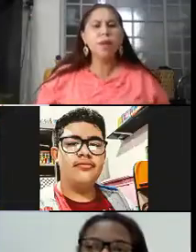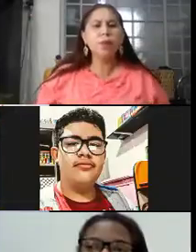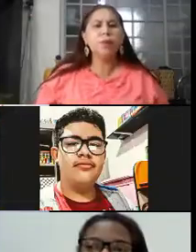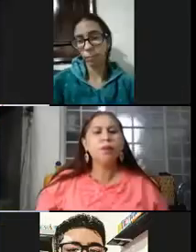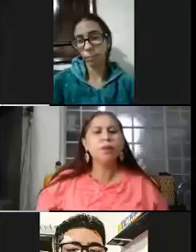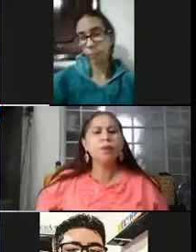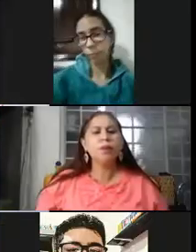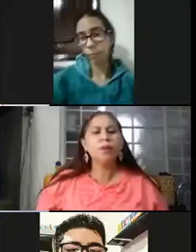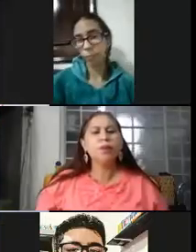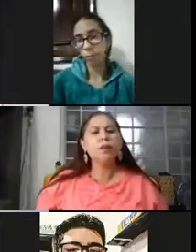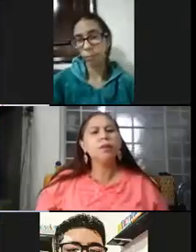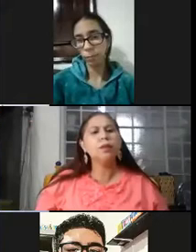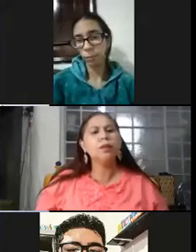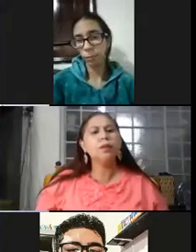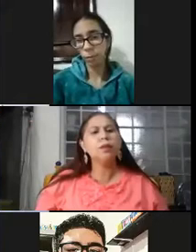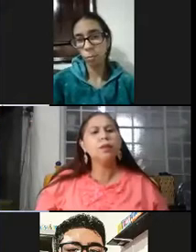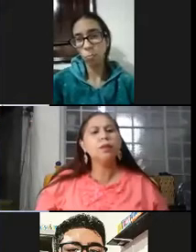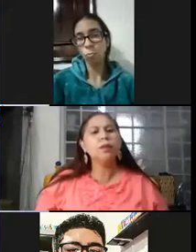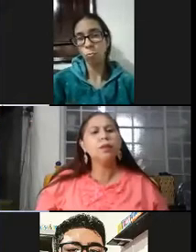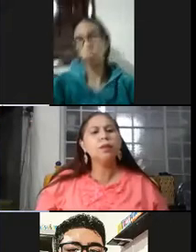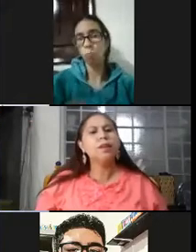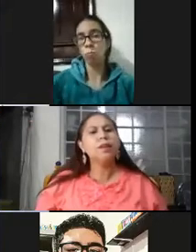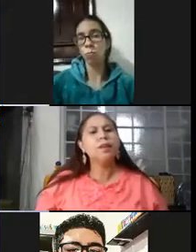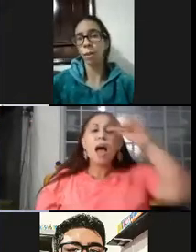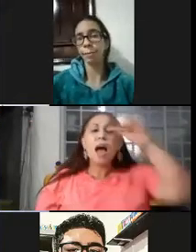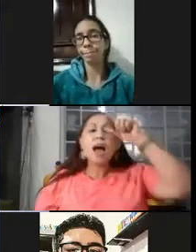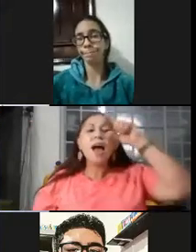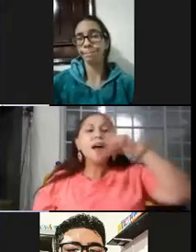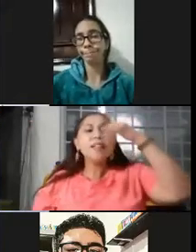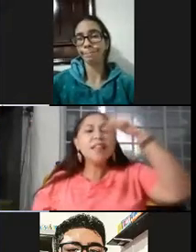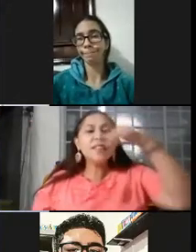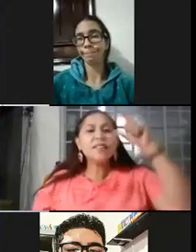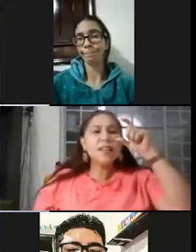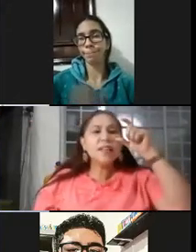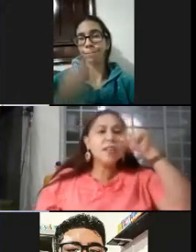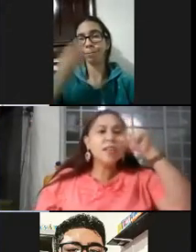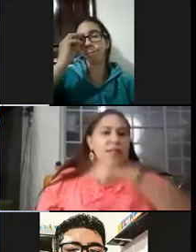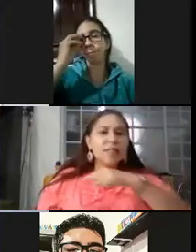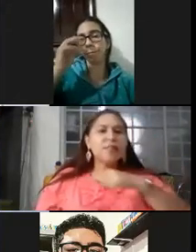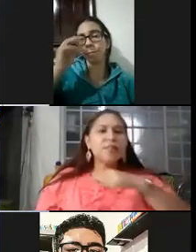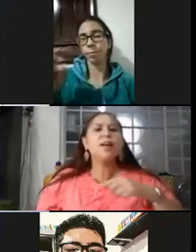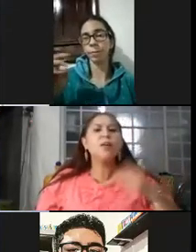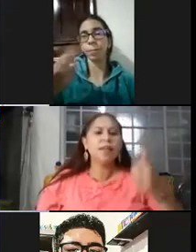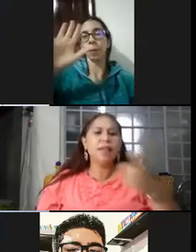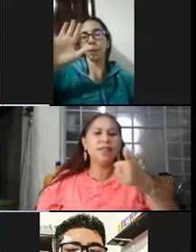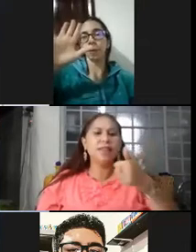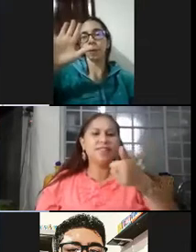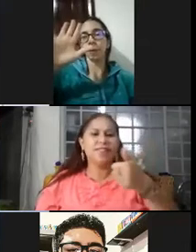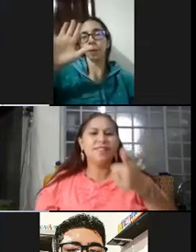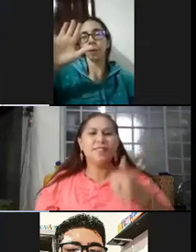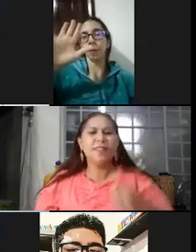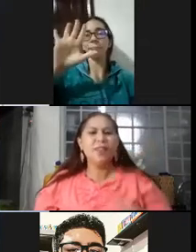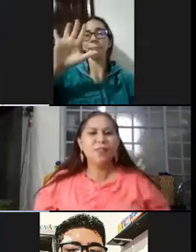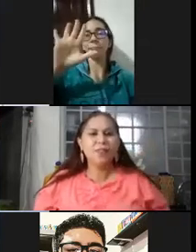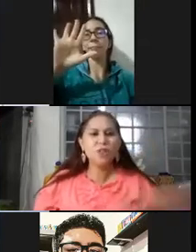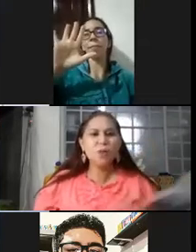Não. Quer falar. Porque a Andressa tava querendo falar. Andressa, ok.